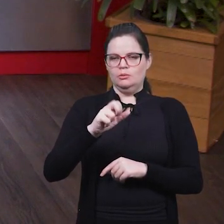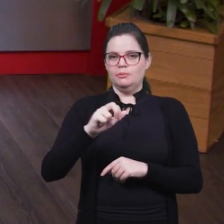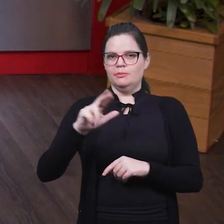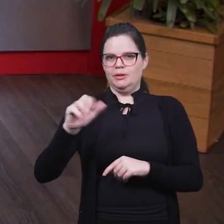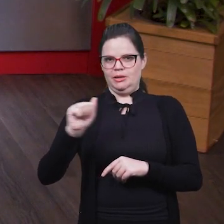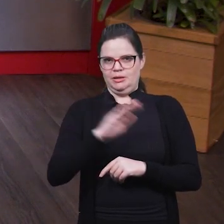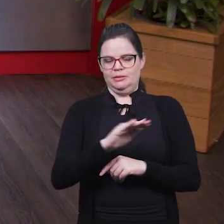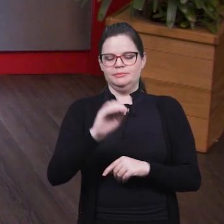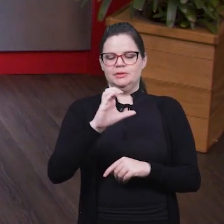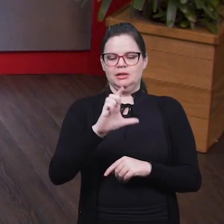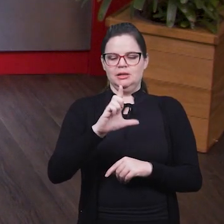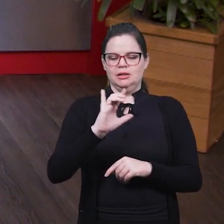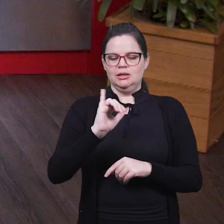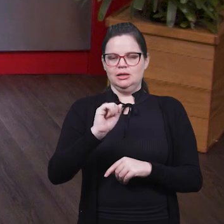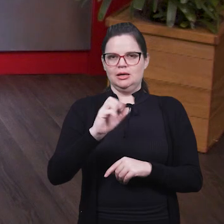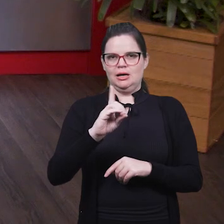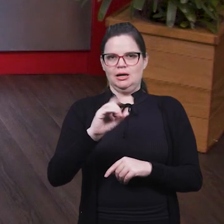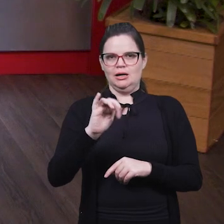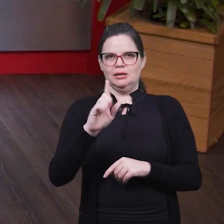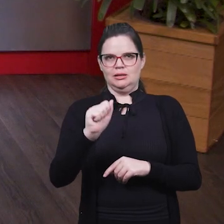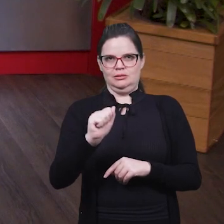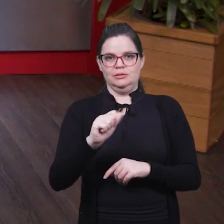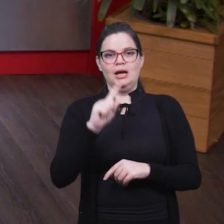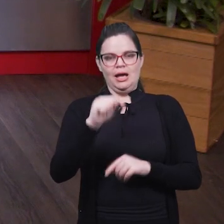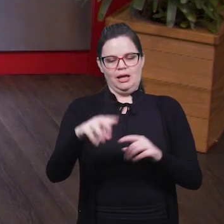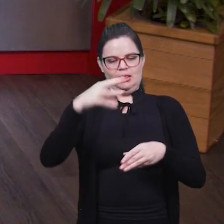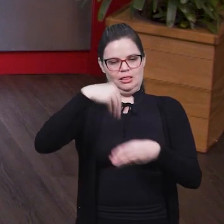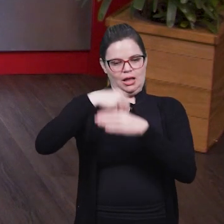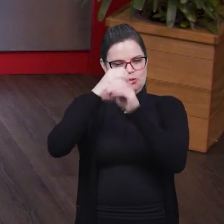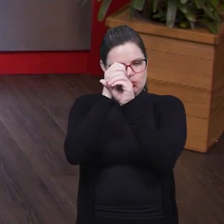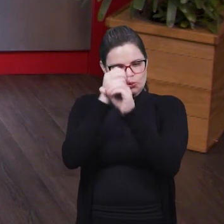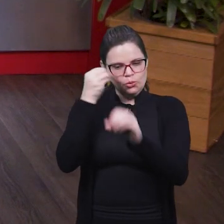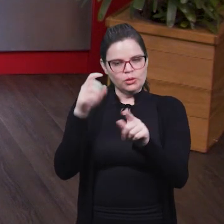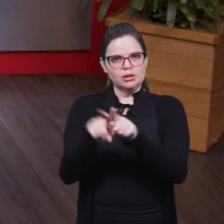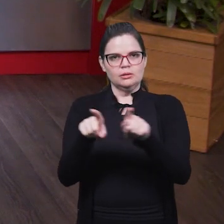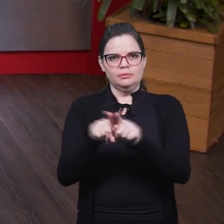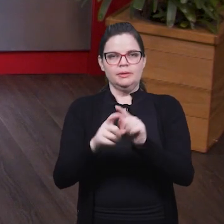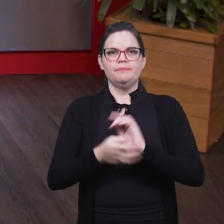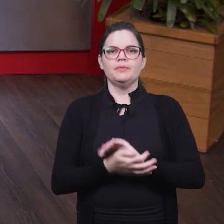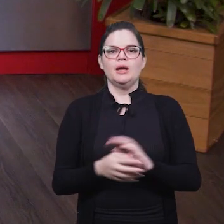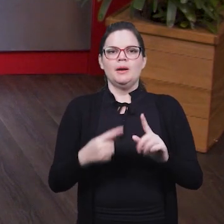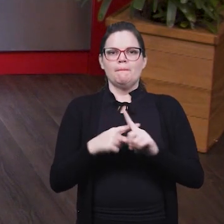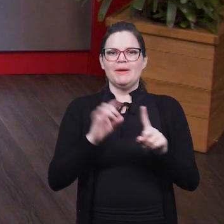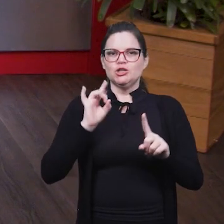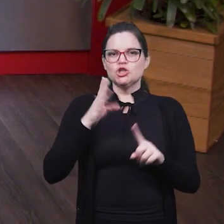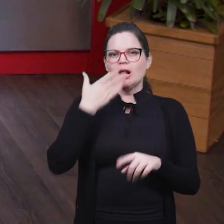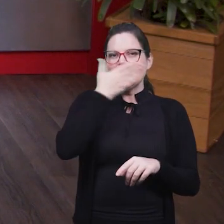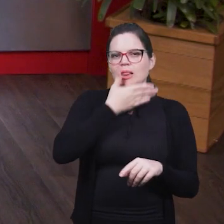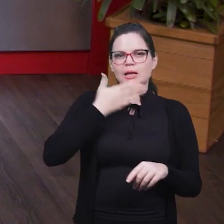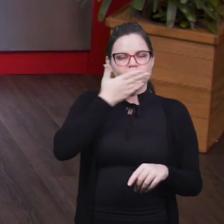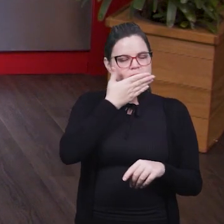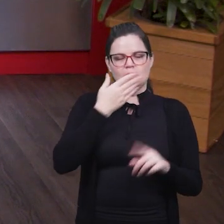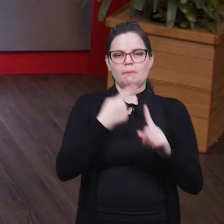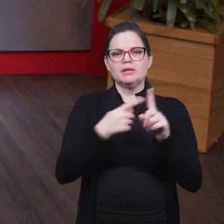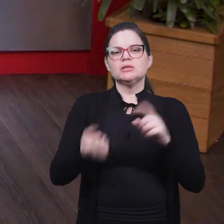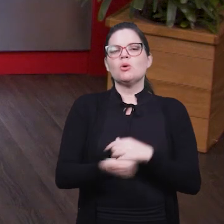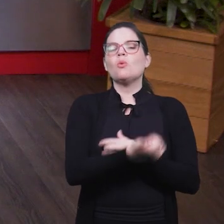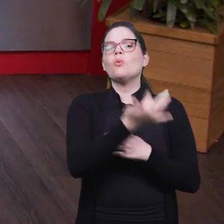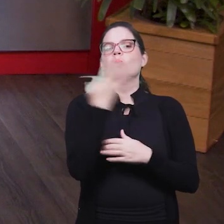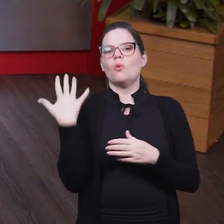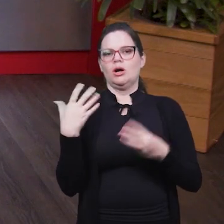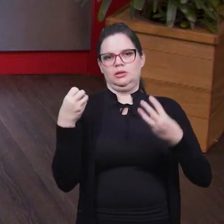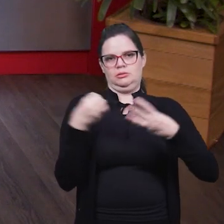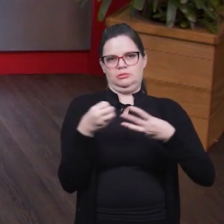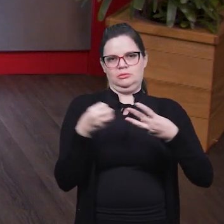mas que não mede diretamente a glicose sozinha, e sim a quantidade dessa molécula que se ligou à hemoglobina